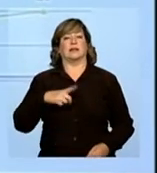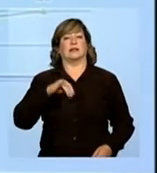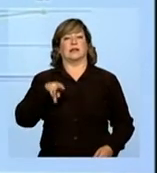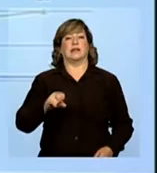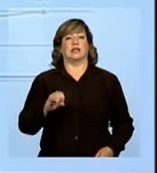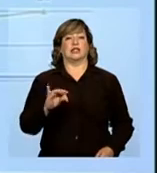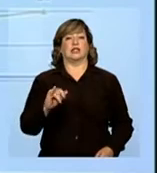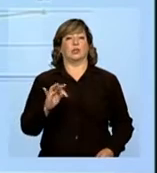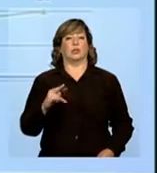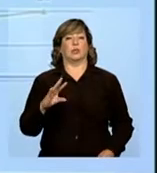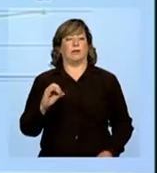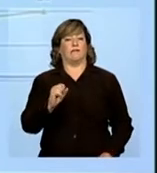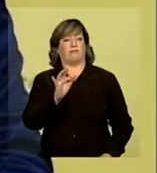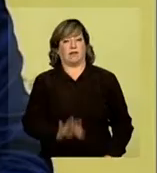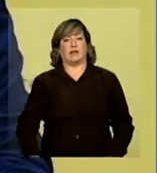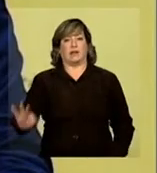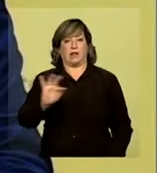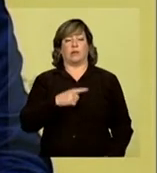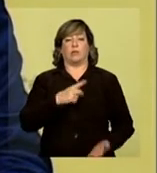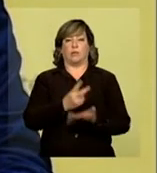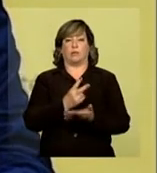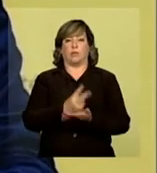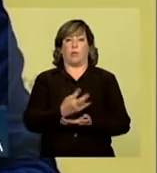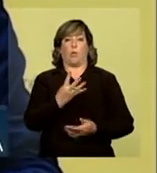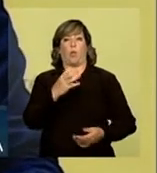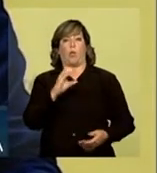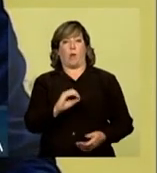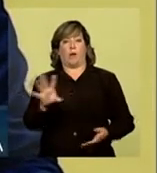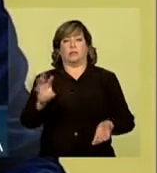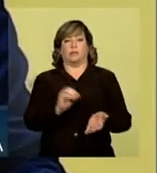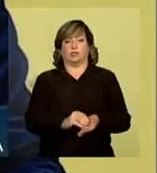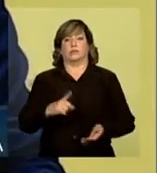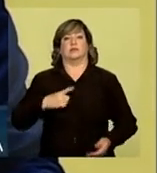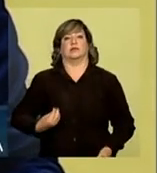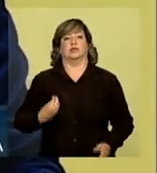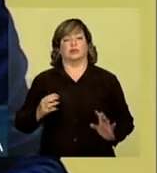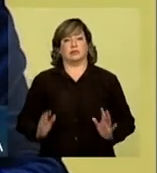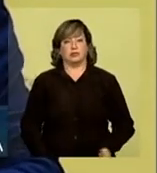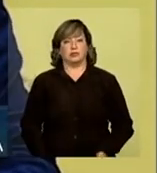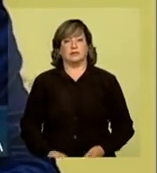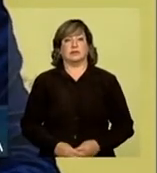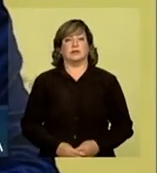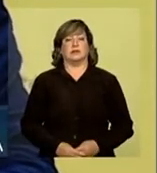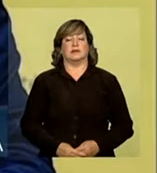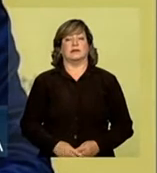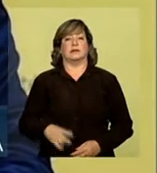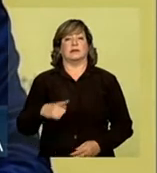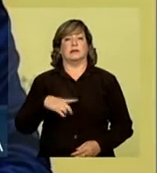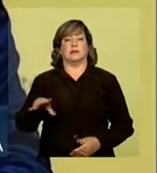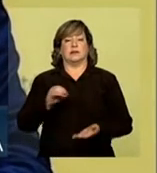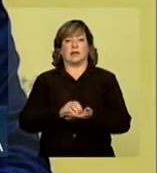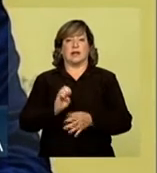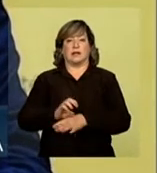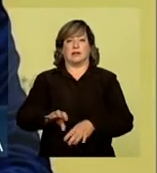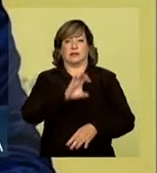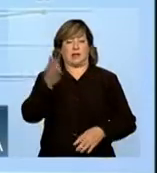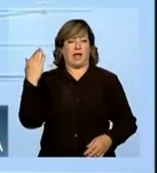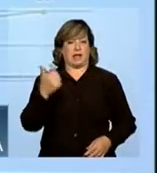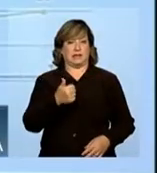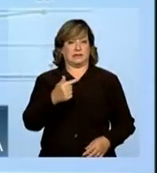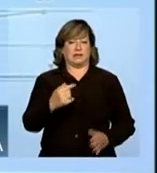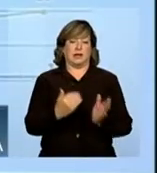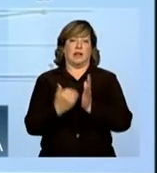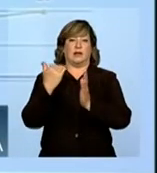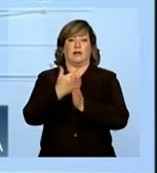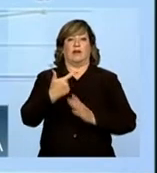federais Mas não tivemos aí 40 institutos inscritos e instituições estaduais passamos e 17 para